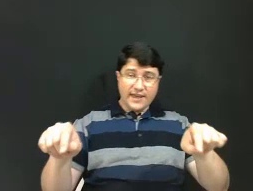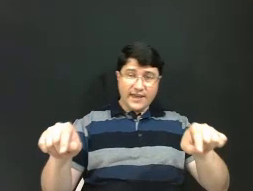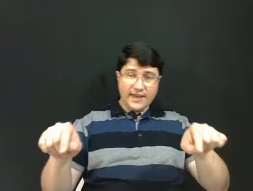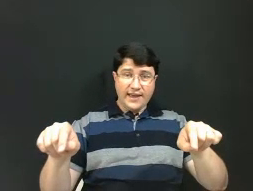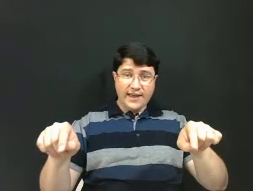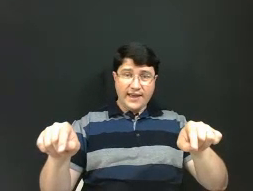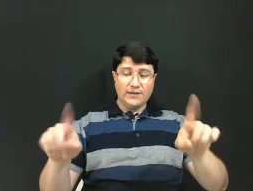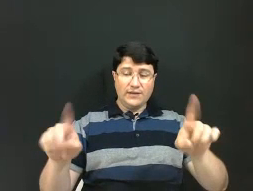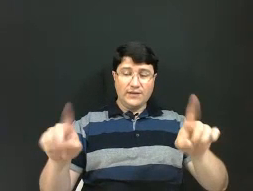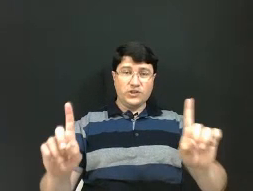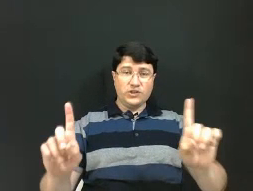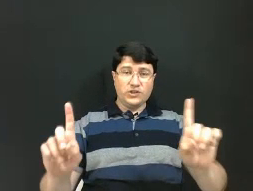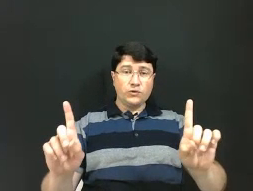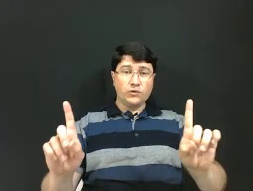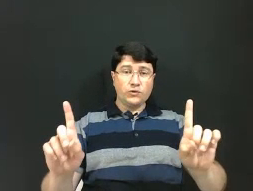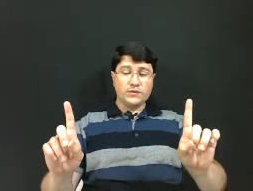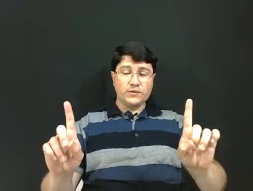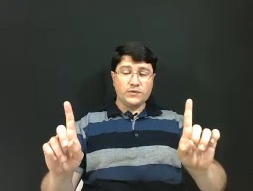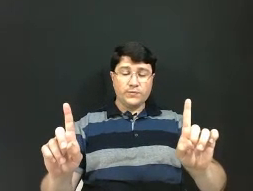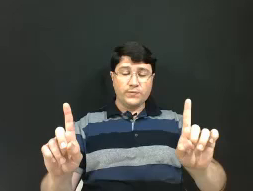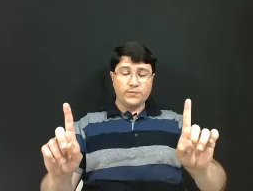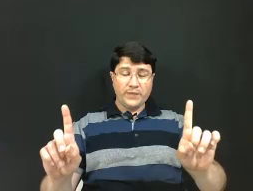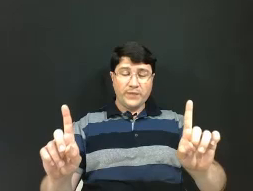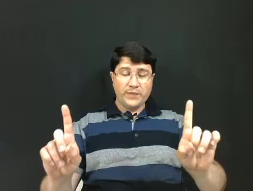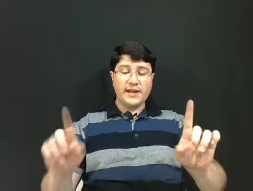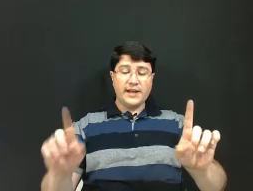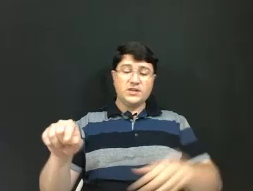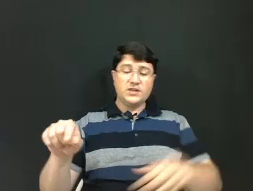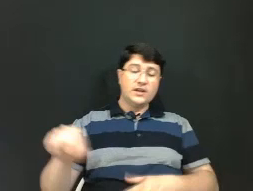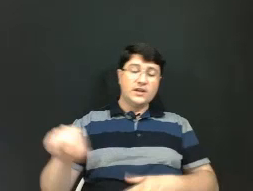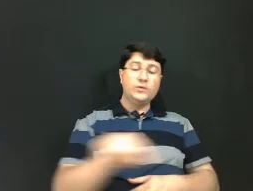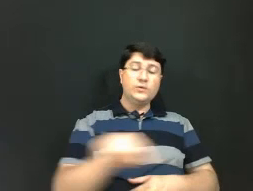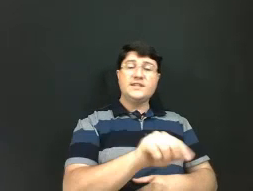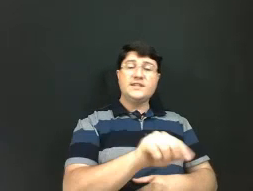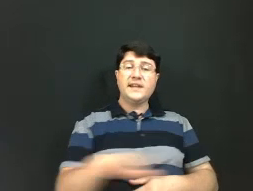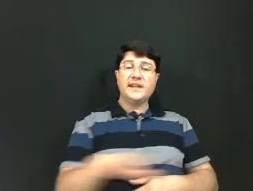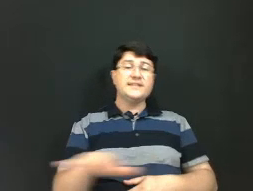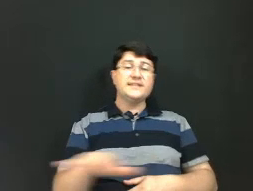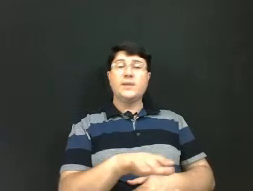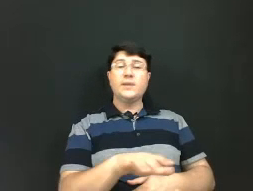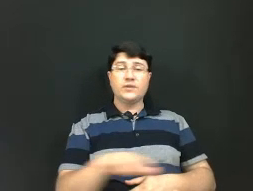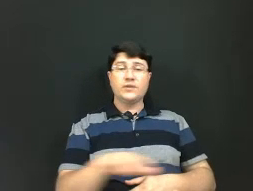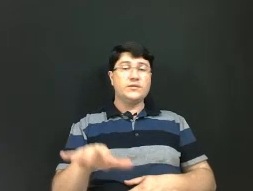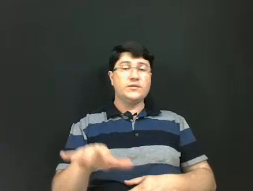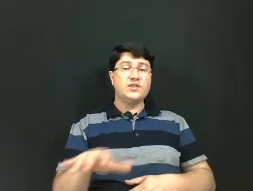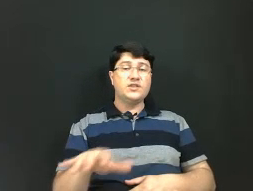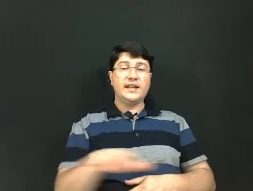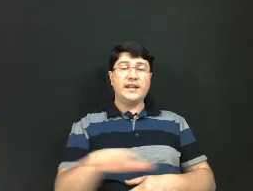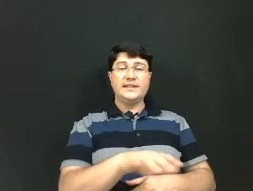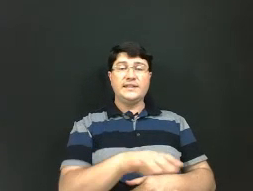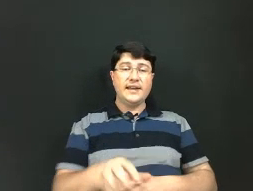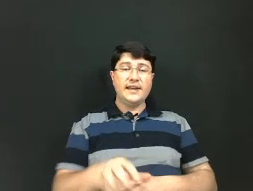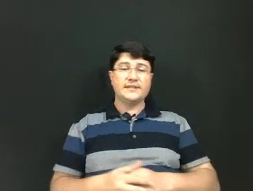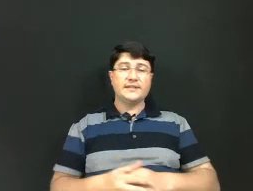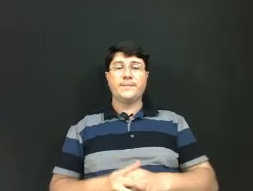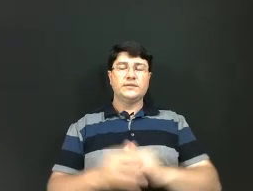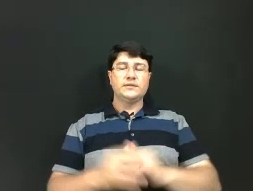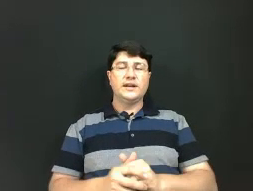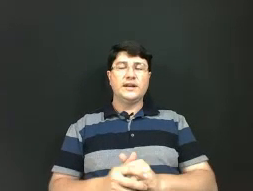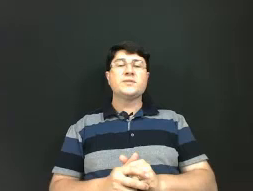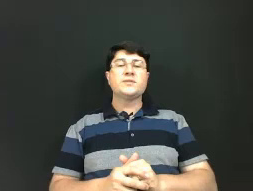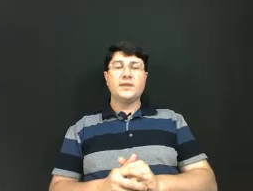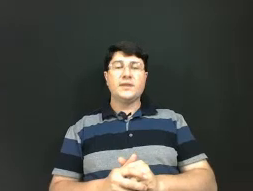esses loci-r, onde a gente colocou os personagens, não existe nada de semântico, aqui não existe nada entre